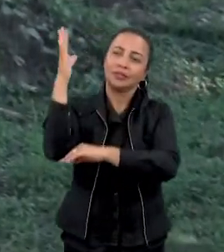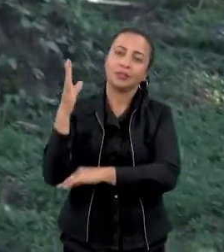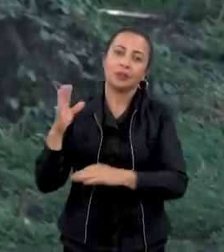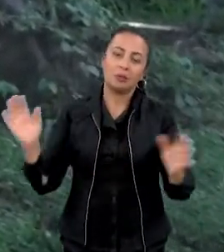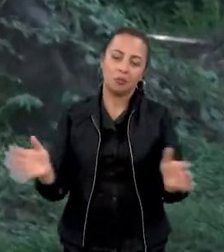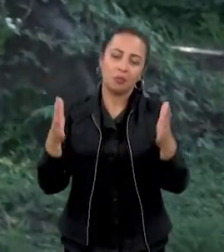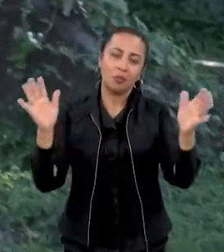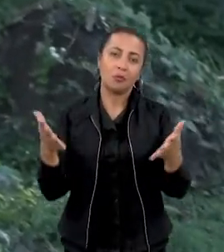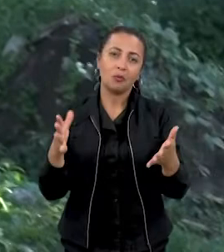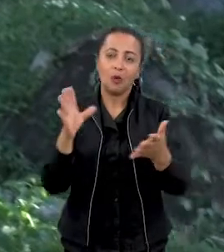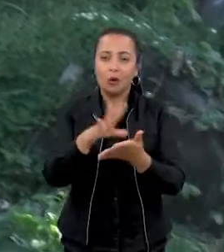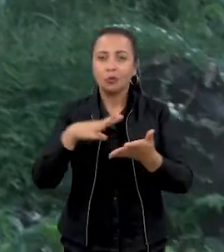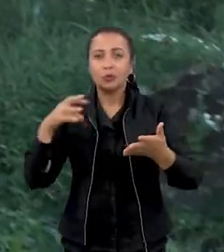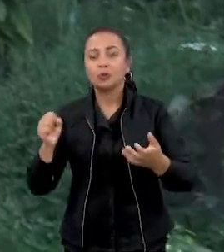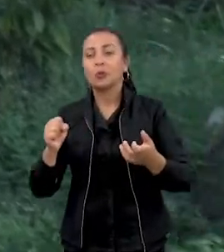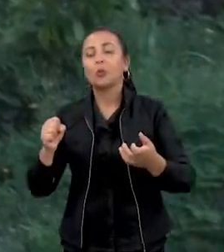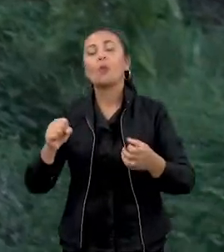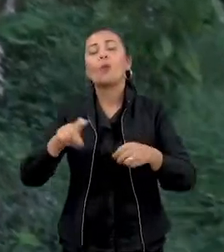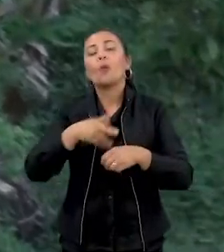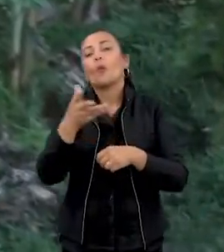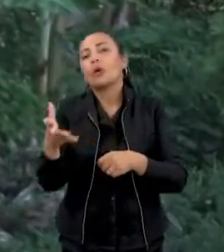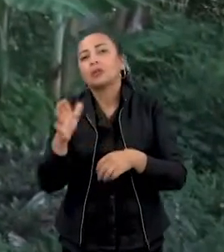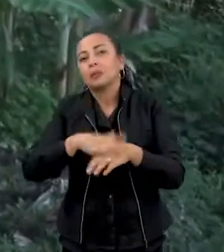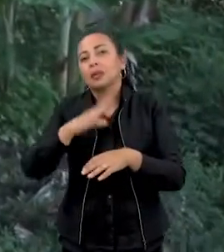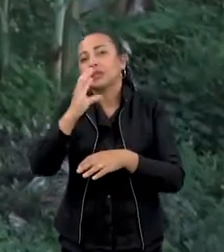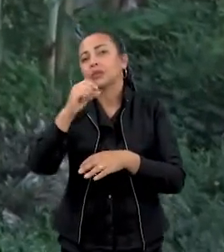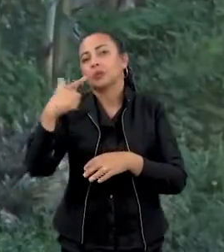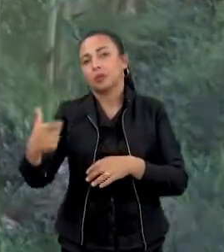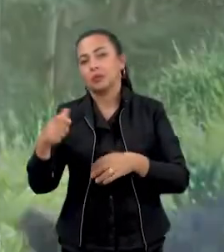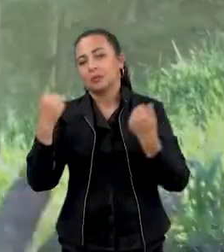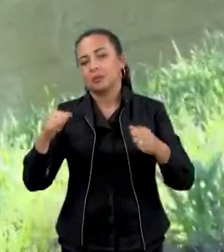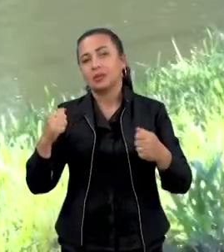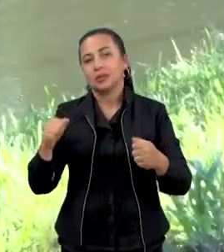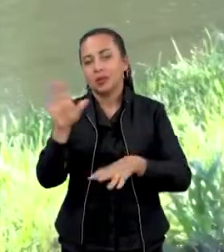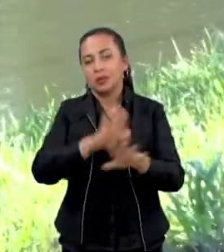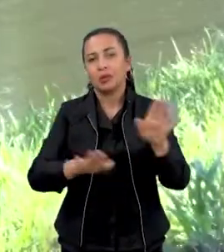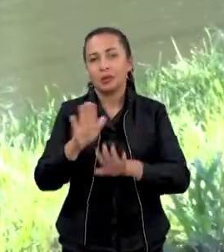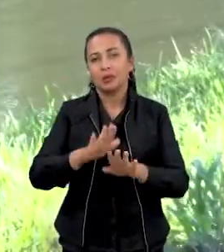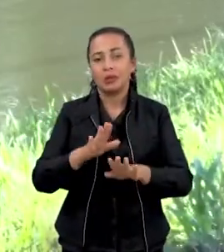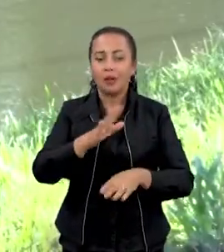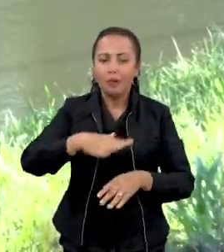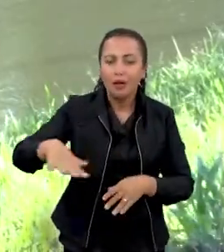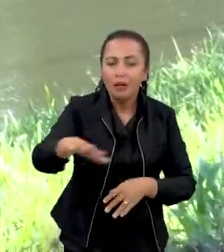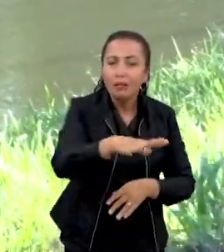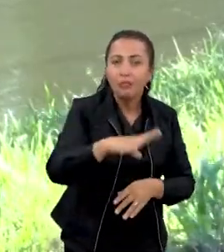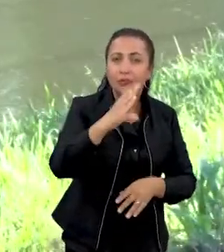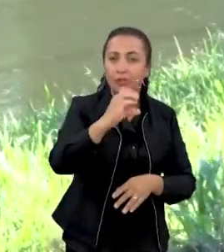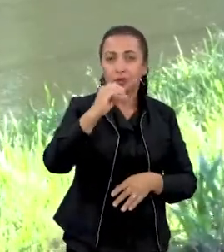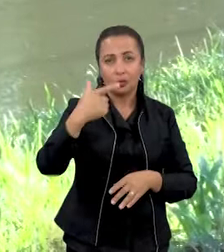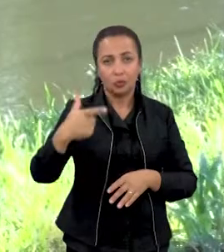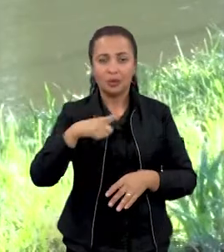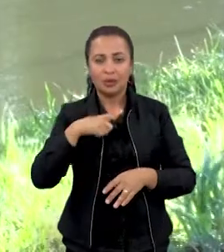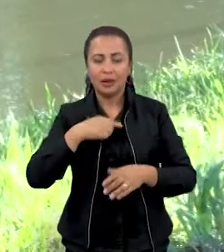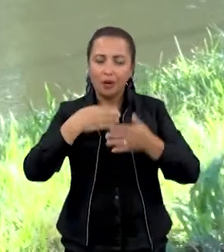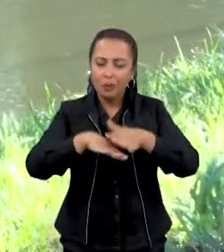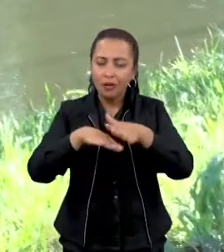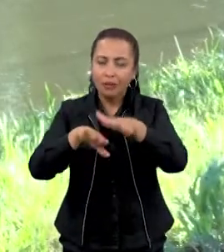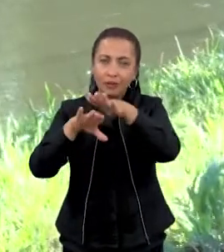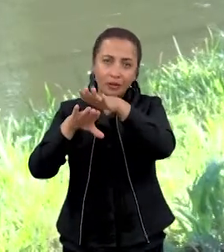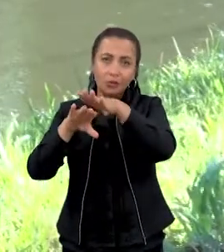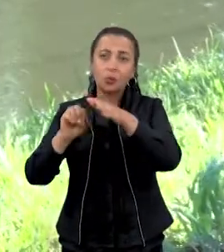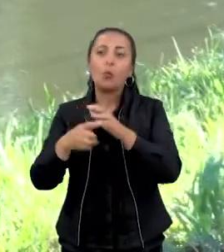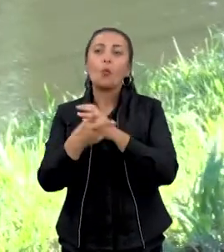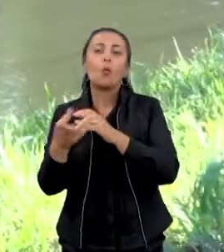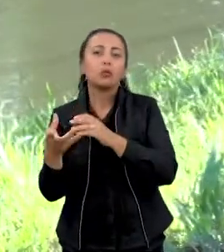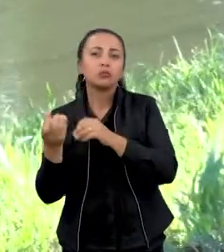que promoveu um sequestro de mais quanto. Então, uma área em si de cabruca, ela pode ter essas quantidades de estocagem